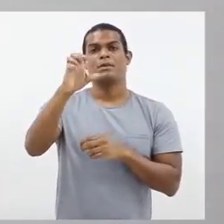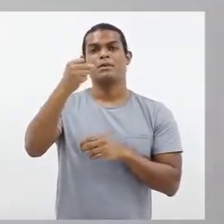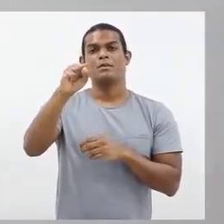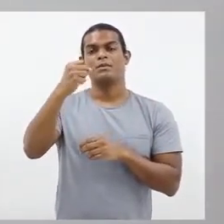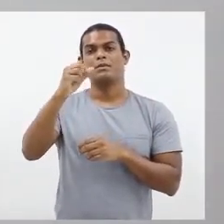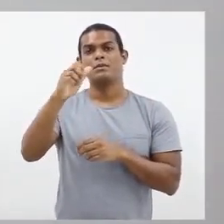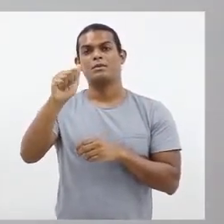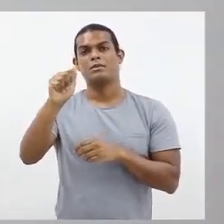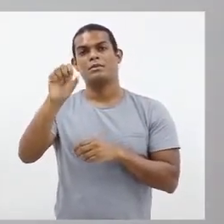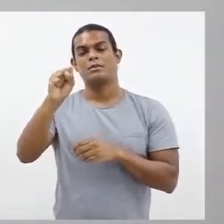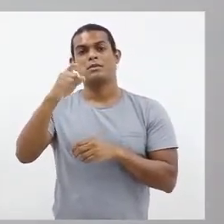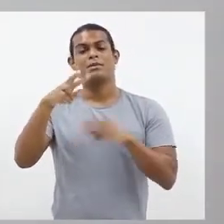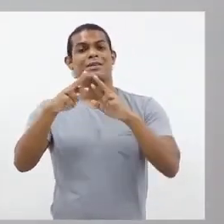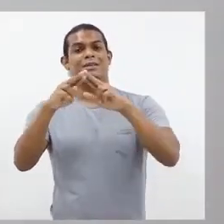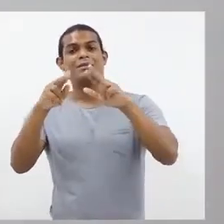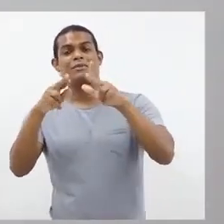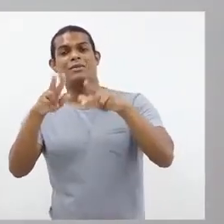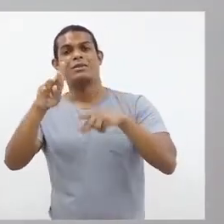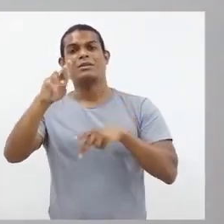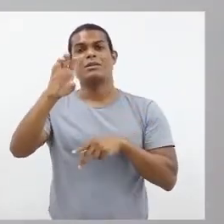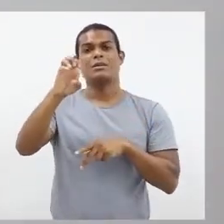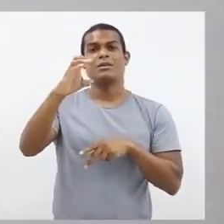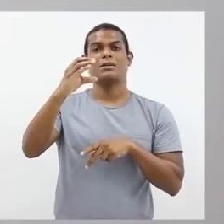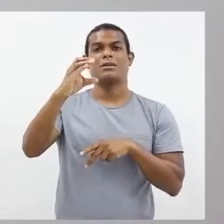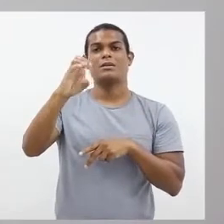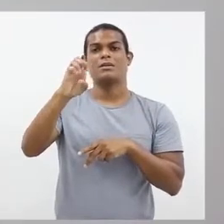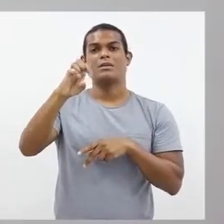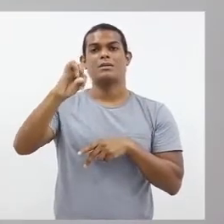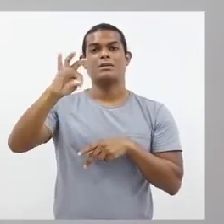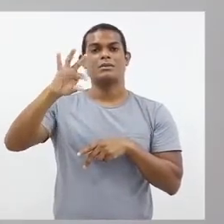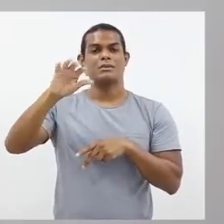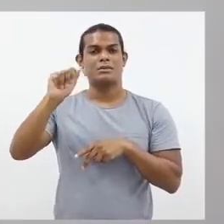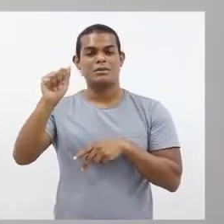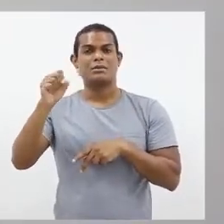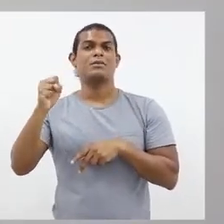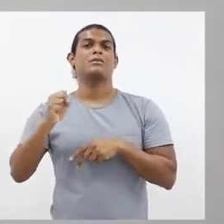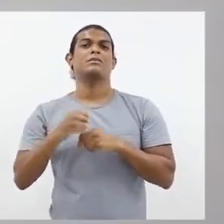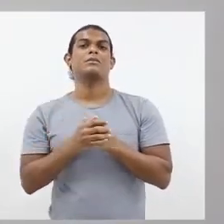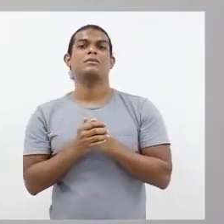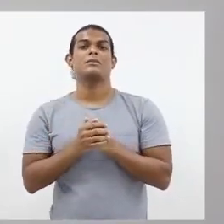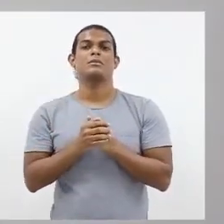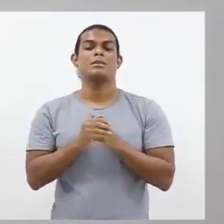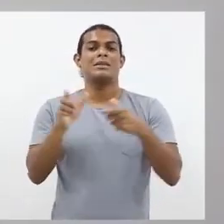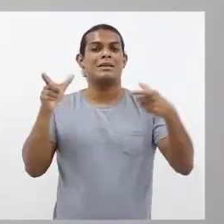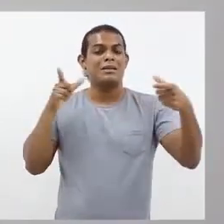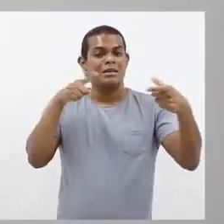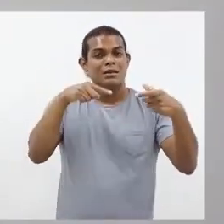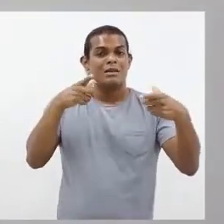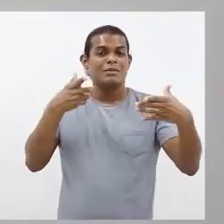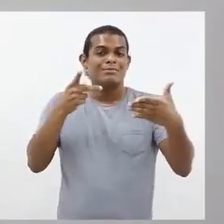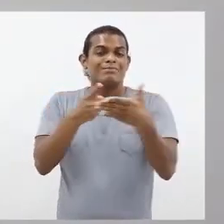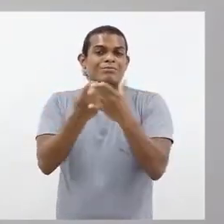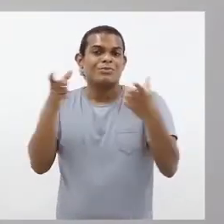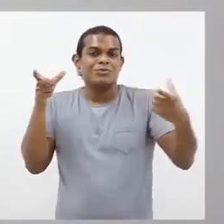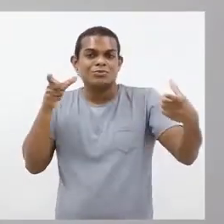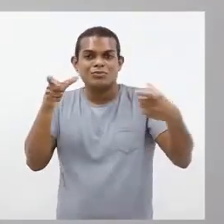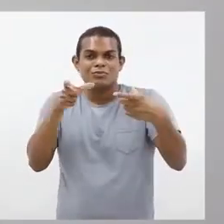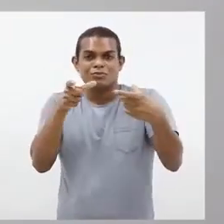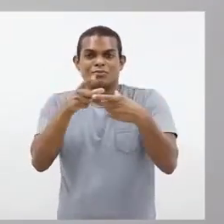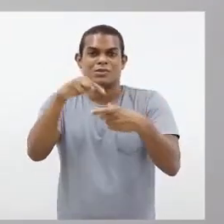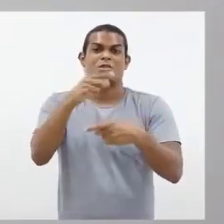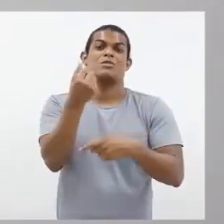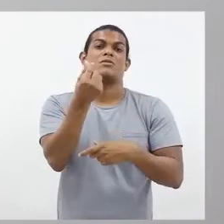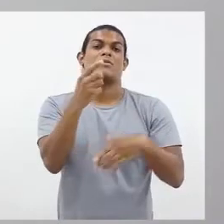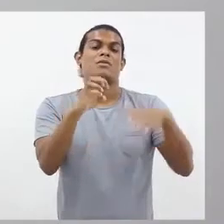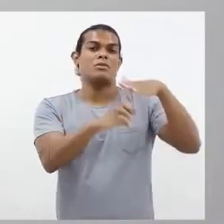o contrário das receitas. Despesa provocam, pelo contrário, uma redução desse benefício econômico e